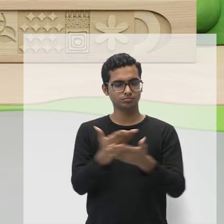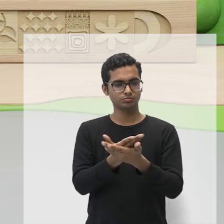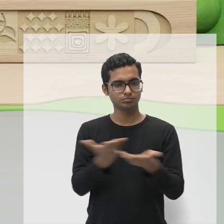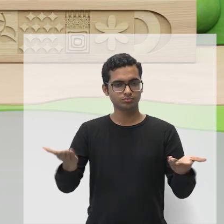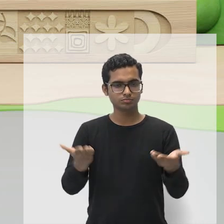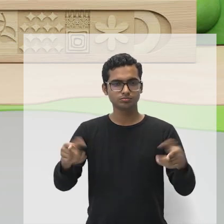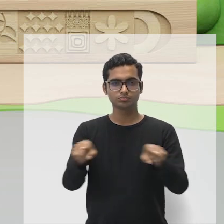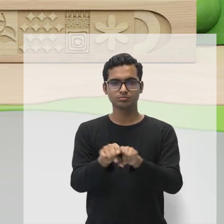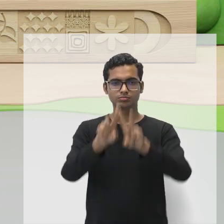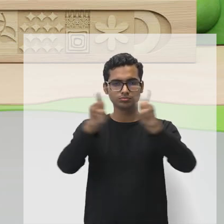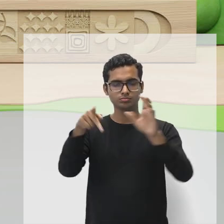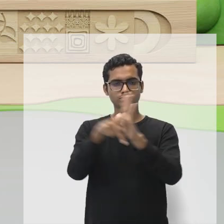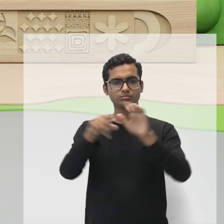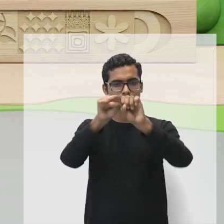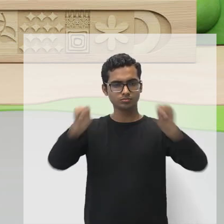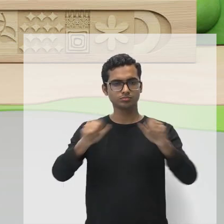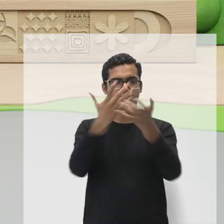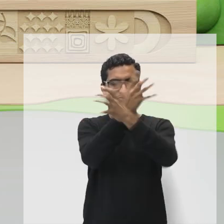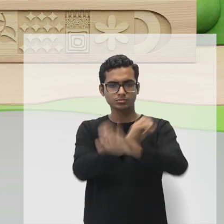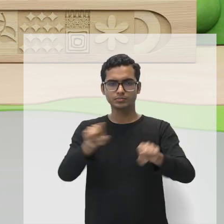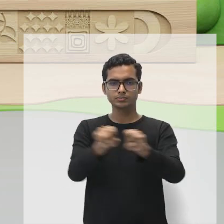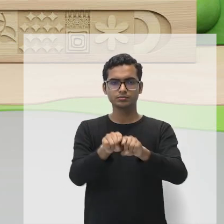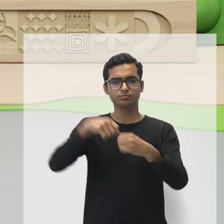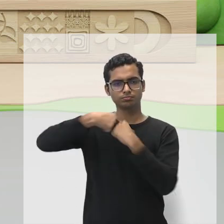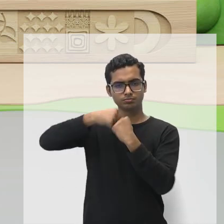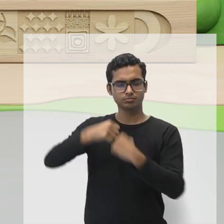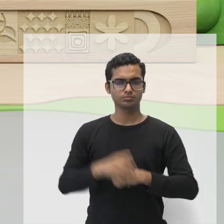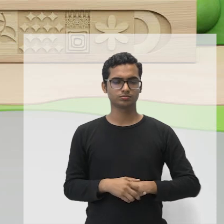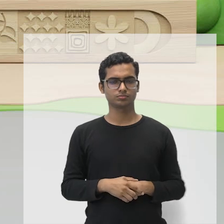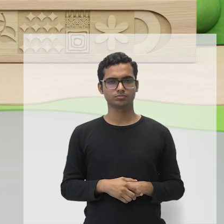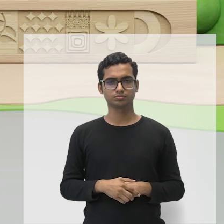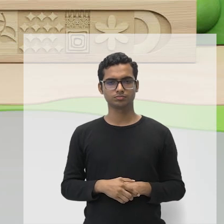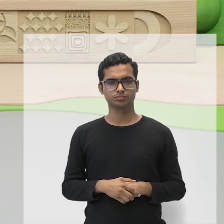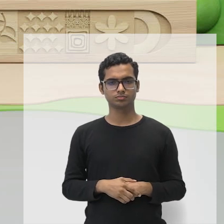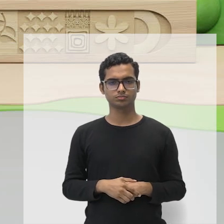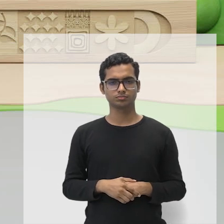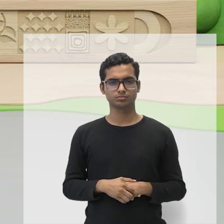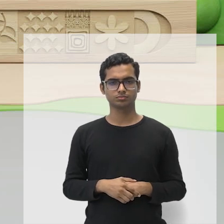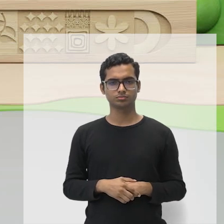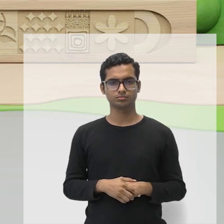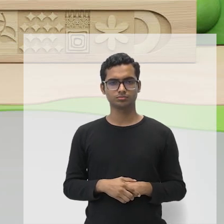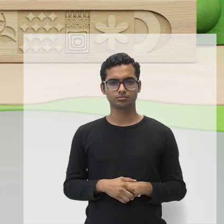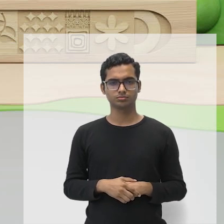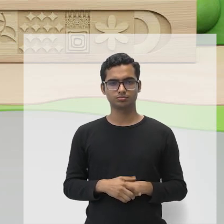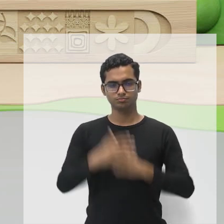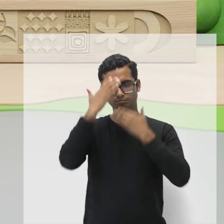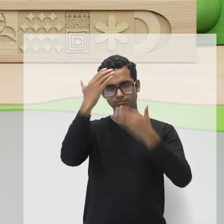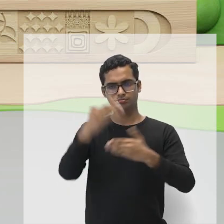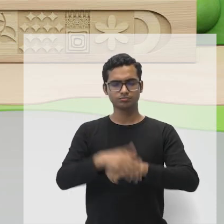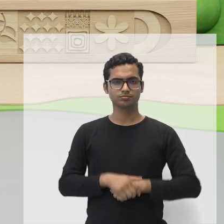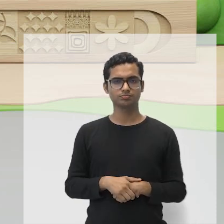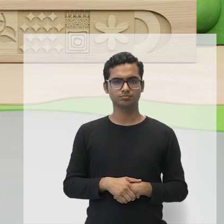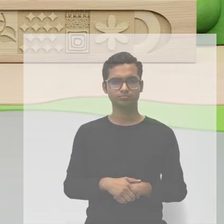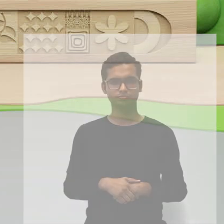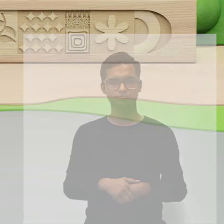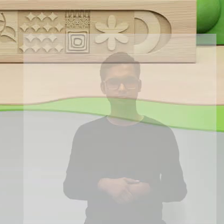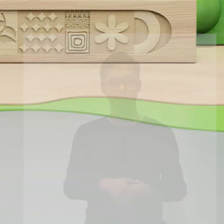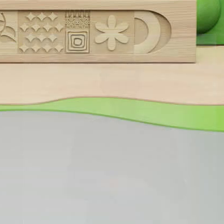a nossa aula sobre sistema esquelético e articular. Obrigada.